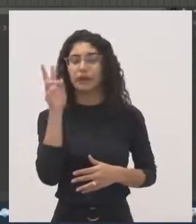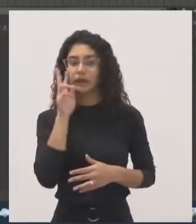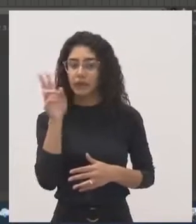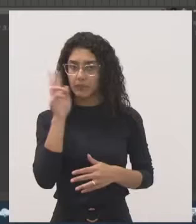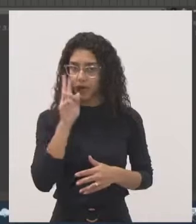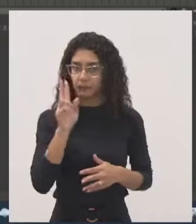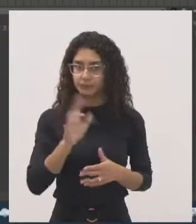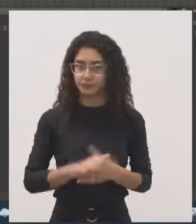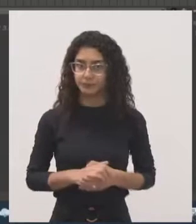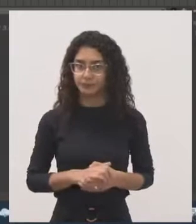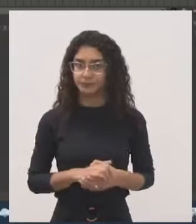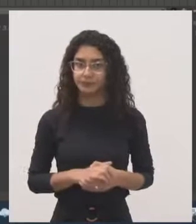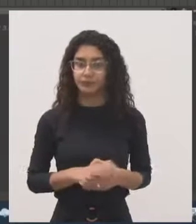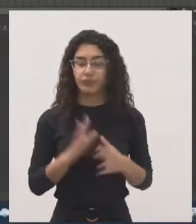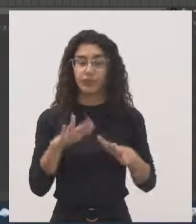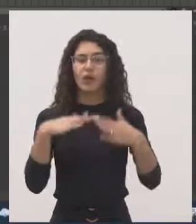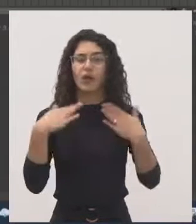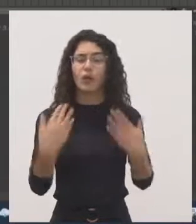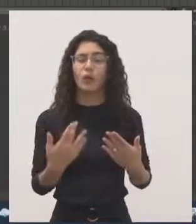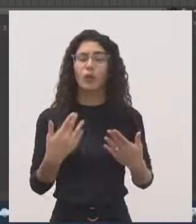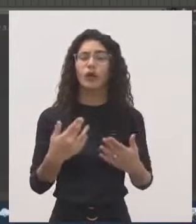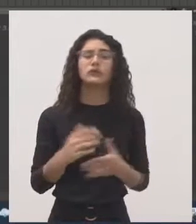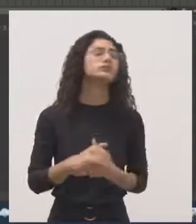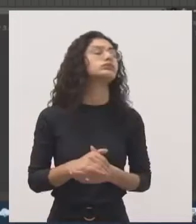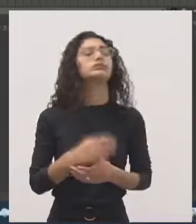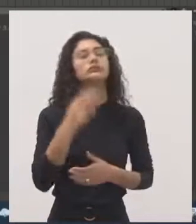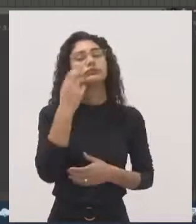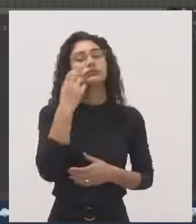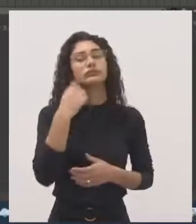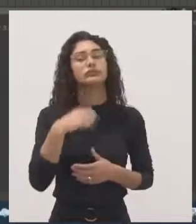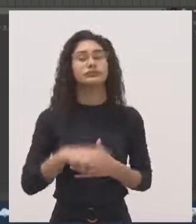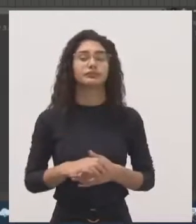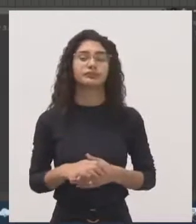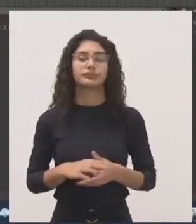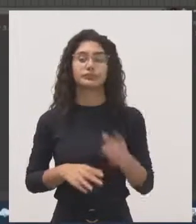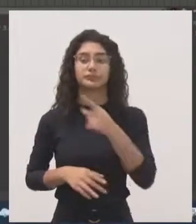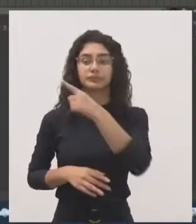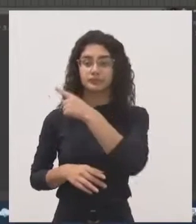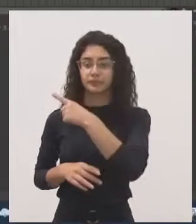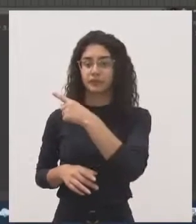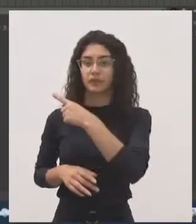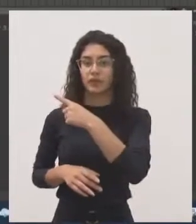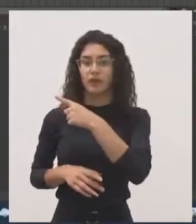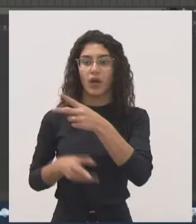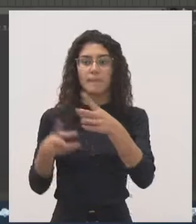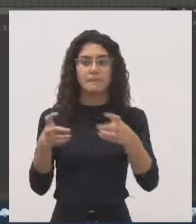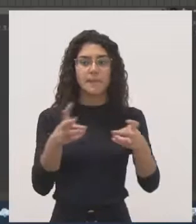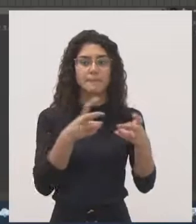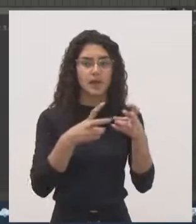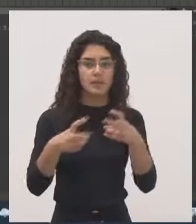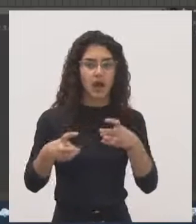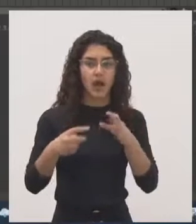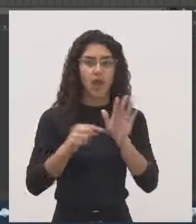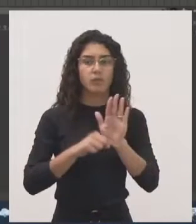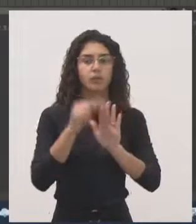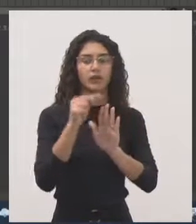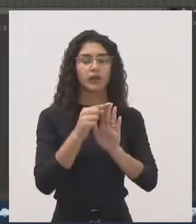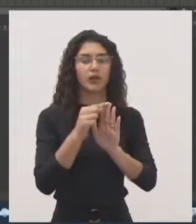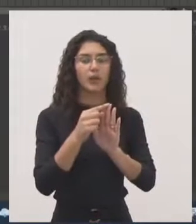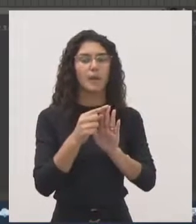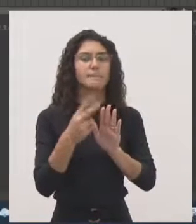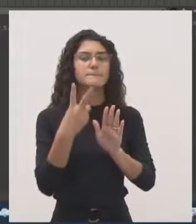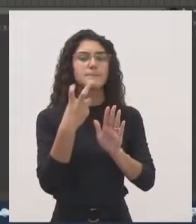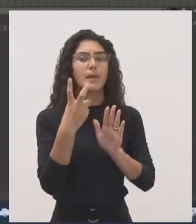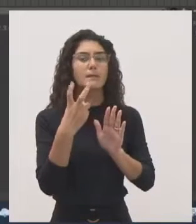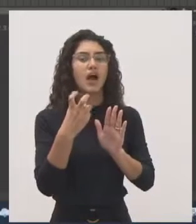enfatizar. Quando você deixa armado aqui, ele começa a identificar a voz que está entrando. Tá